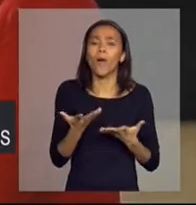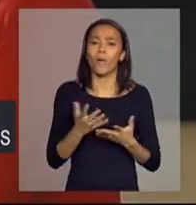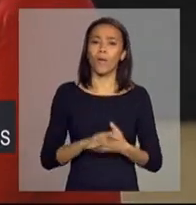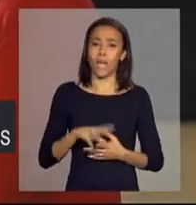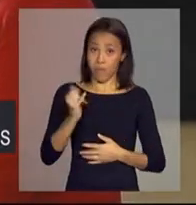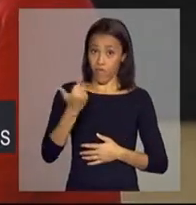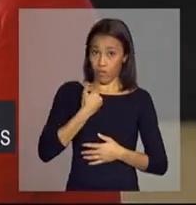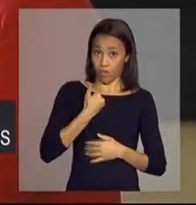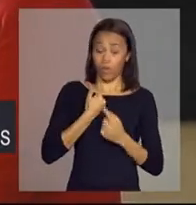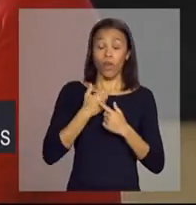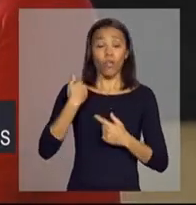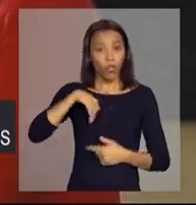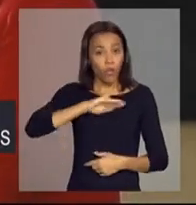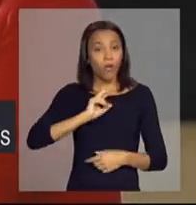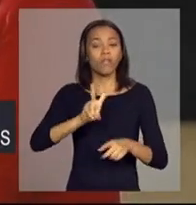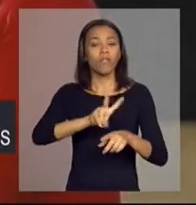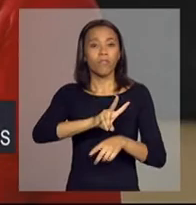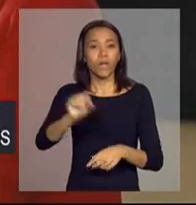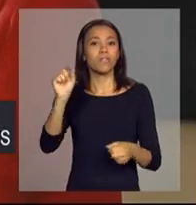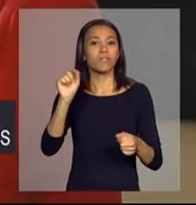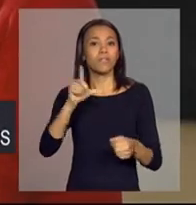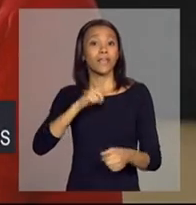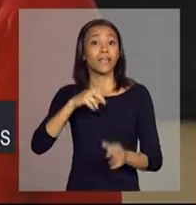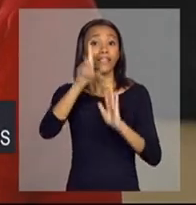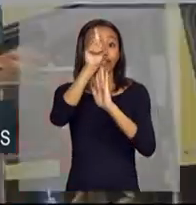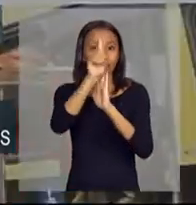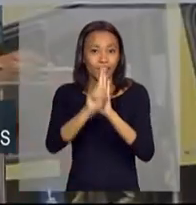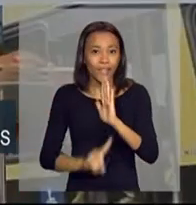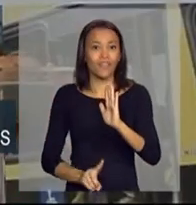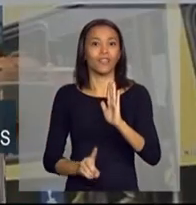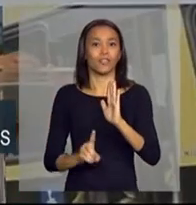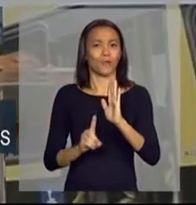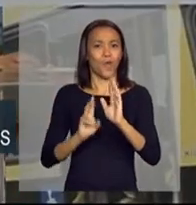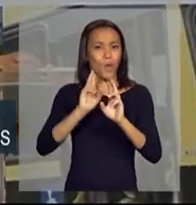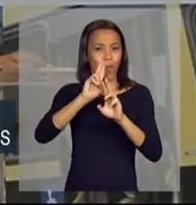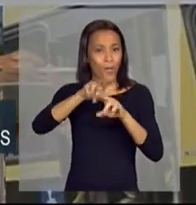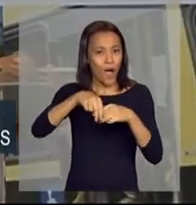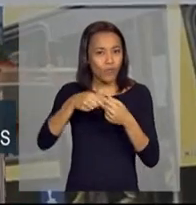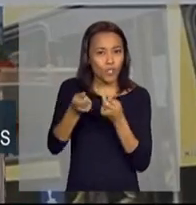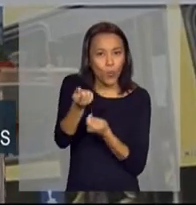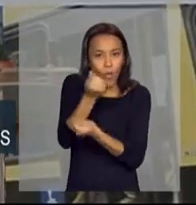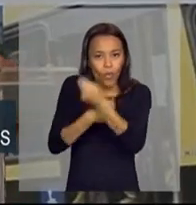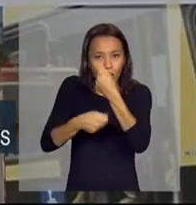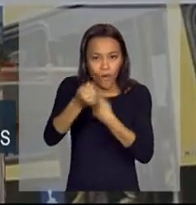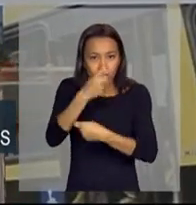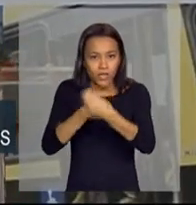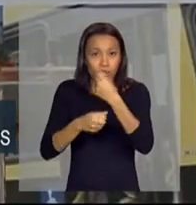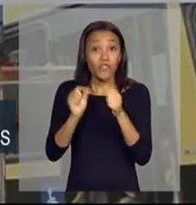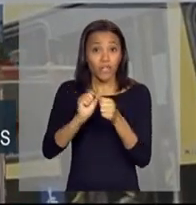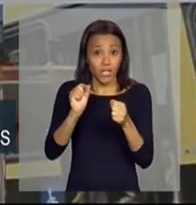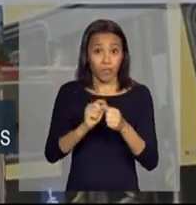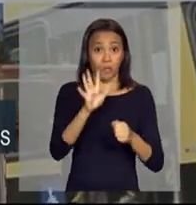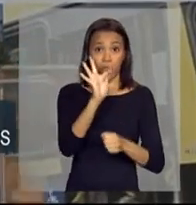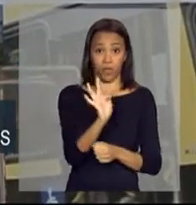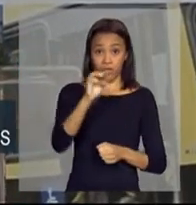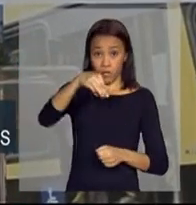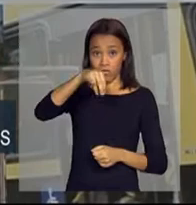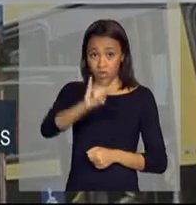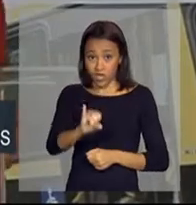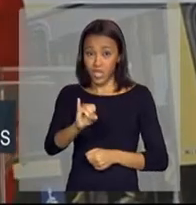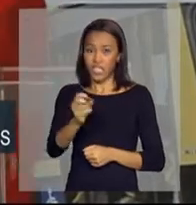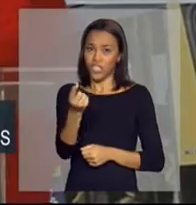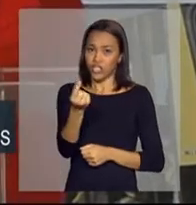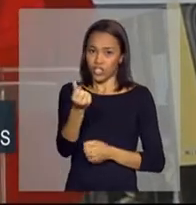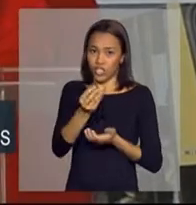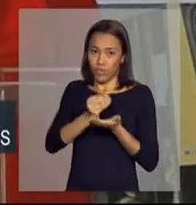Ele me disse: nós vamos ter direito, por uma negociação que fizemos com o Fundo Monetário, de investir